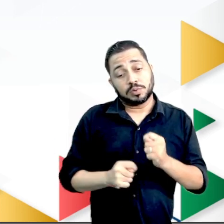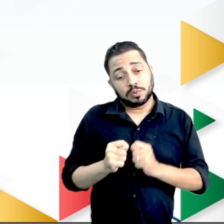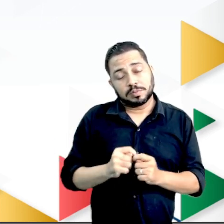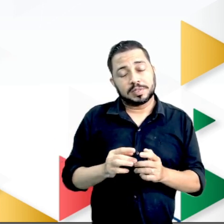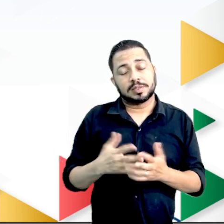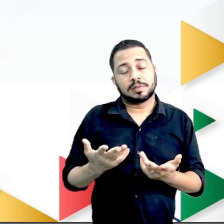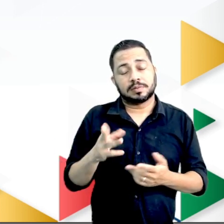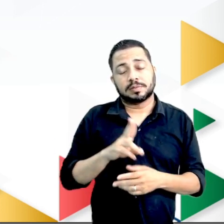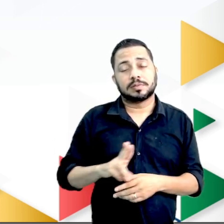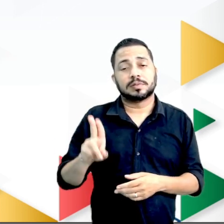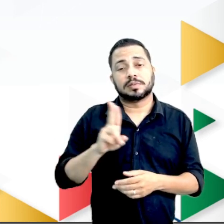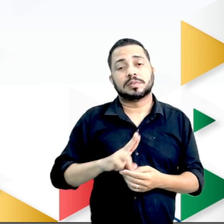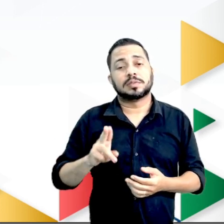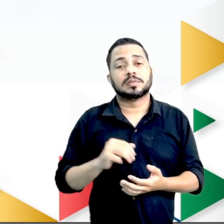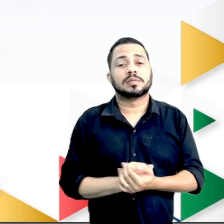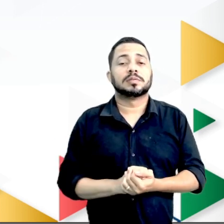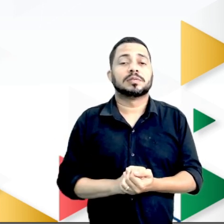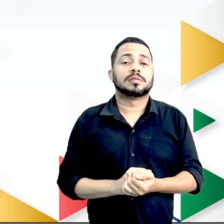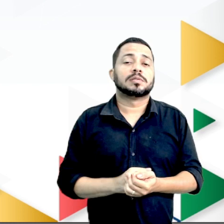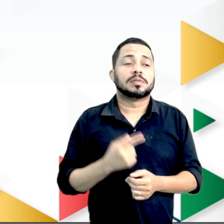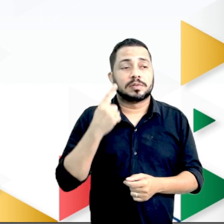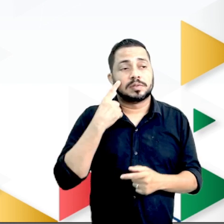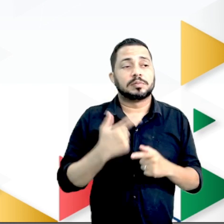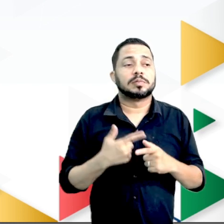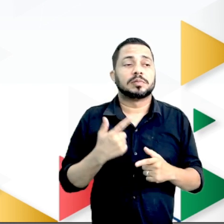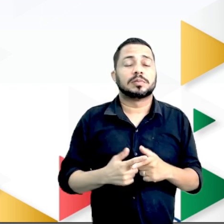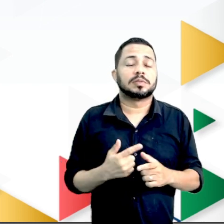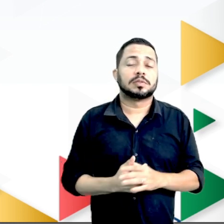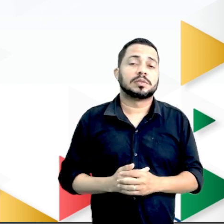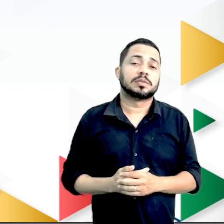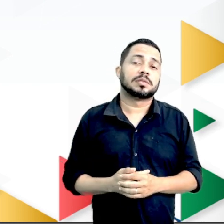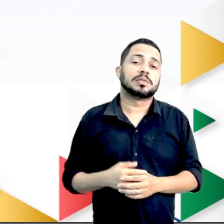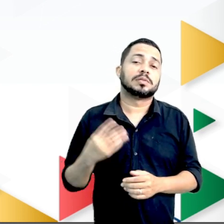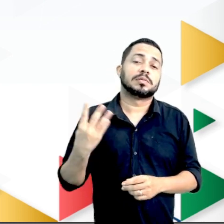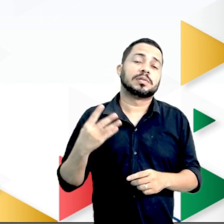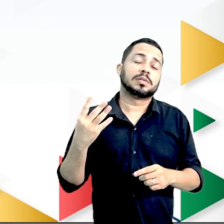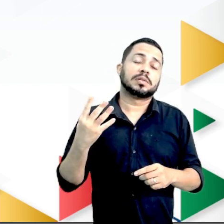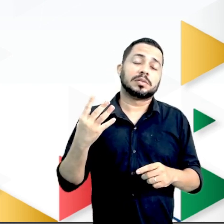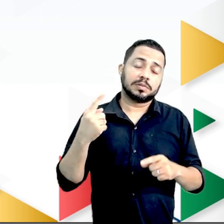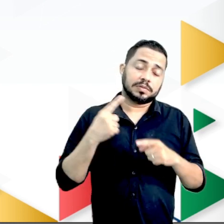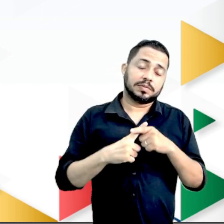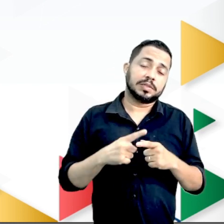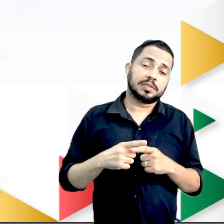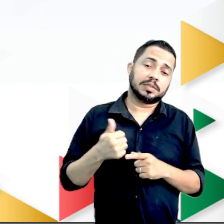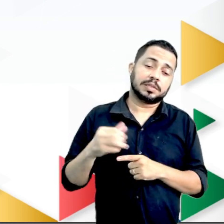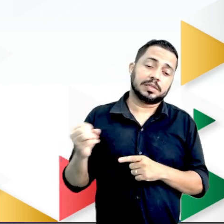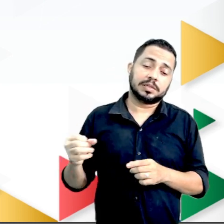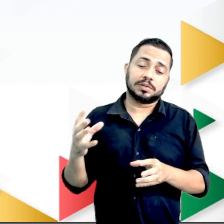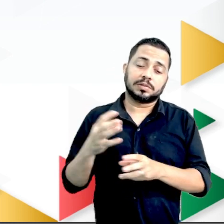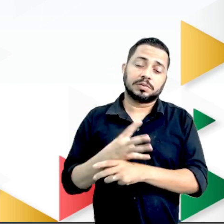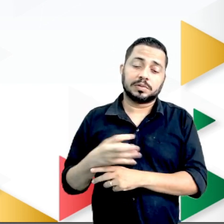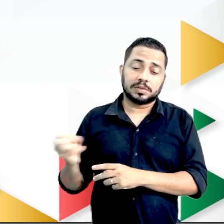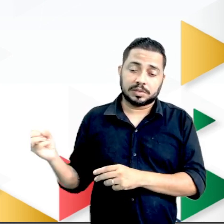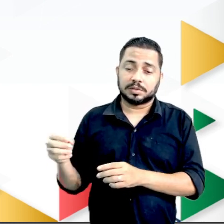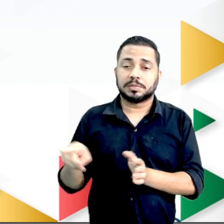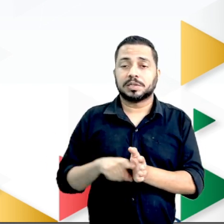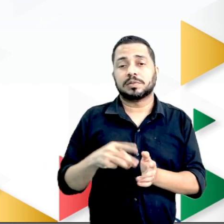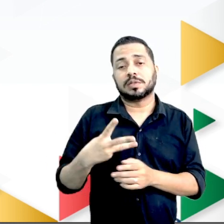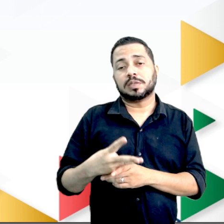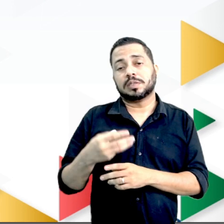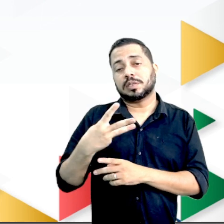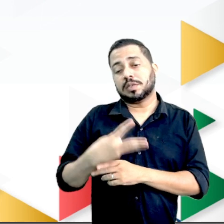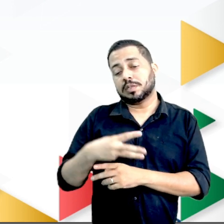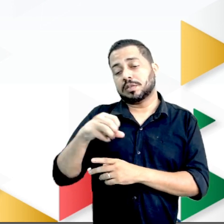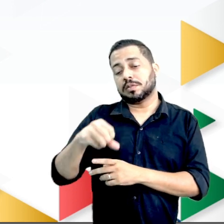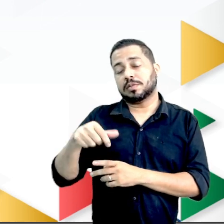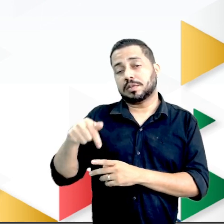a gente está usando essa daí. Vamos ver por quê? Olha, 4 vezes 100 dá 400, menos 3, 397.